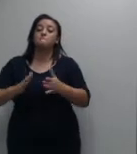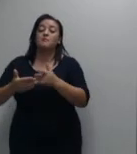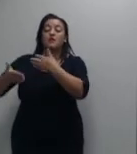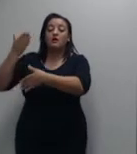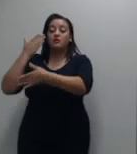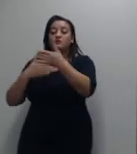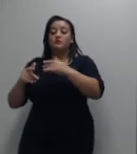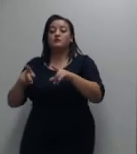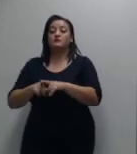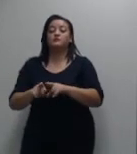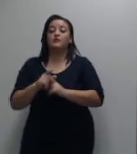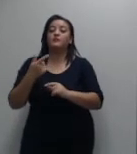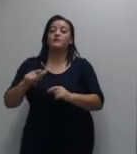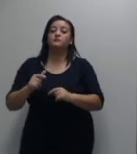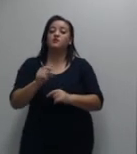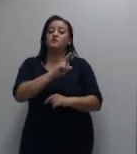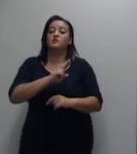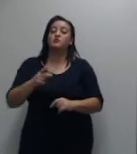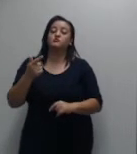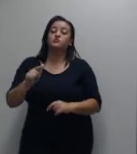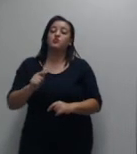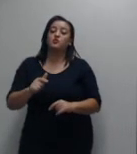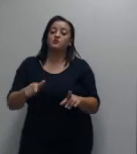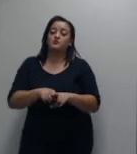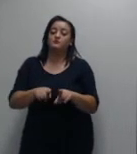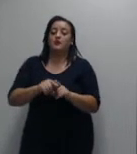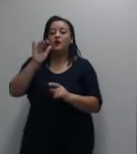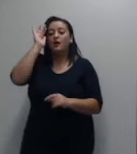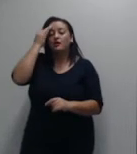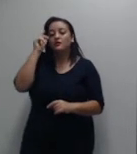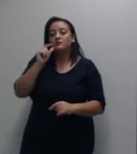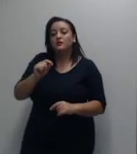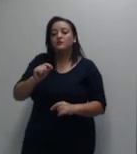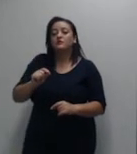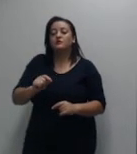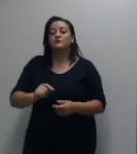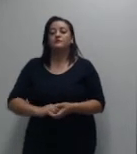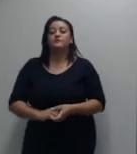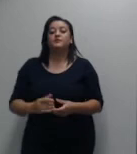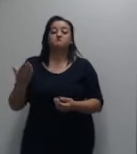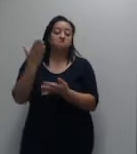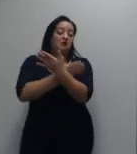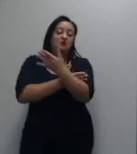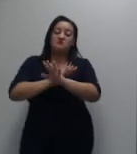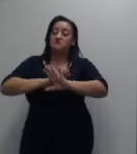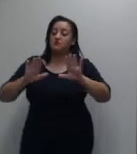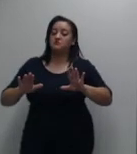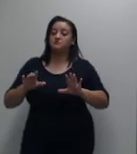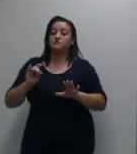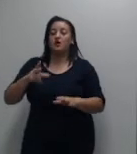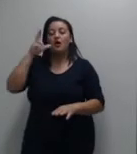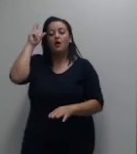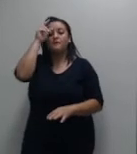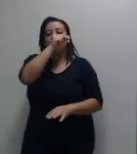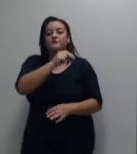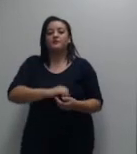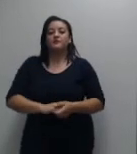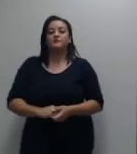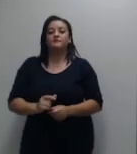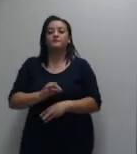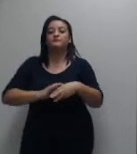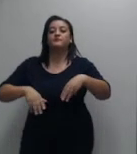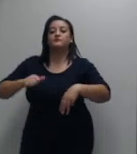não houve a nomeação entendeu a a câmera de ativar o novo prefeito Ministra Maria Thereza